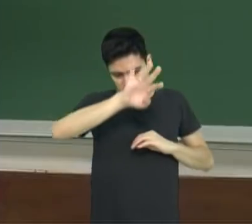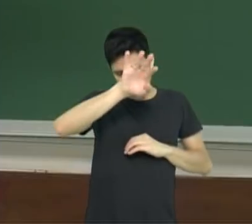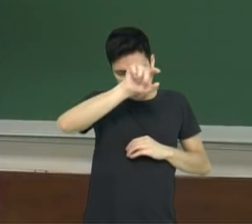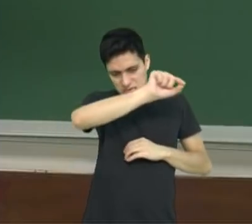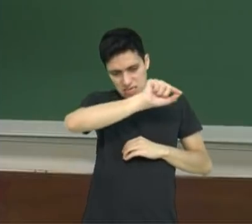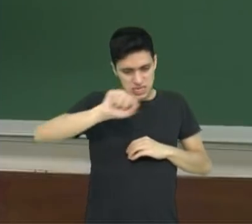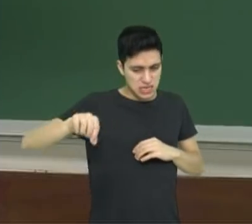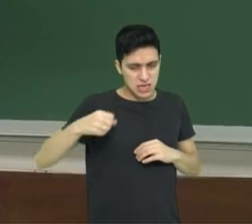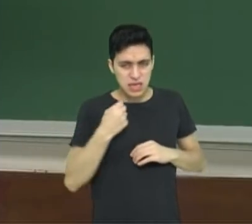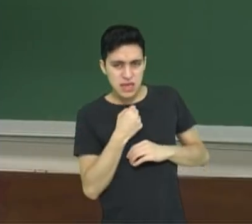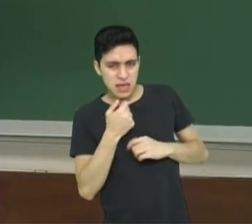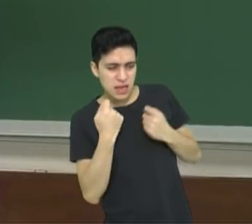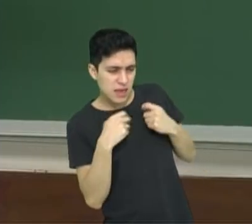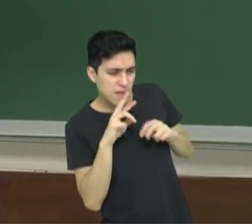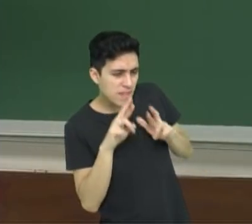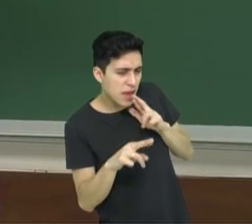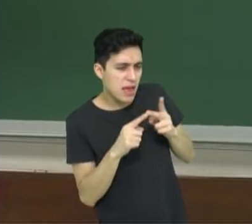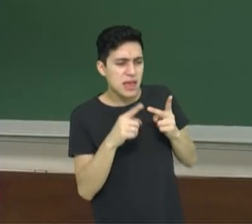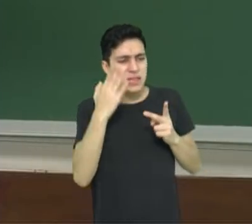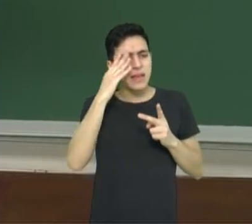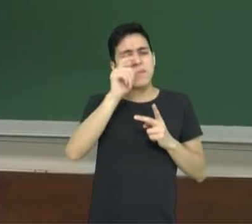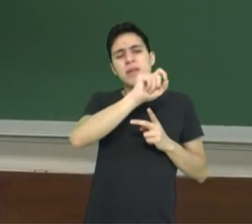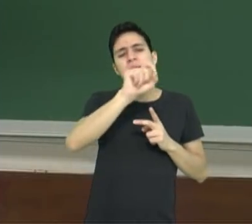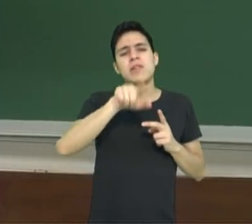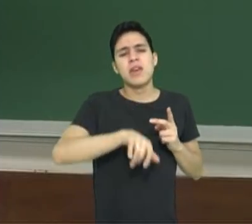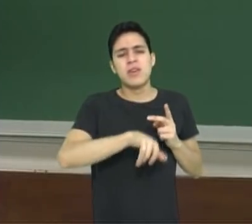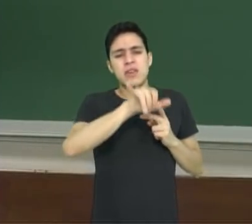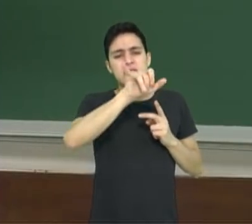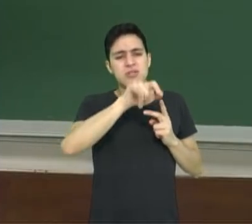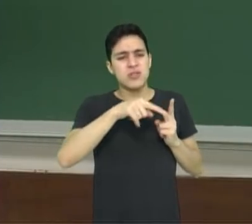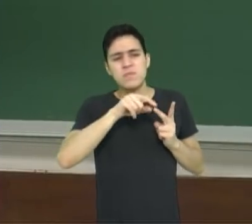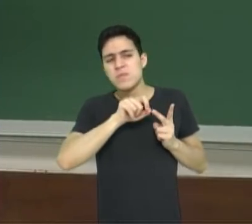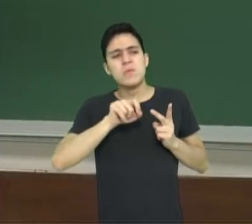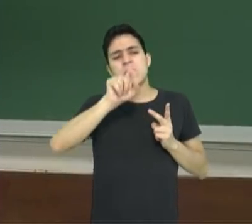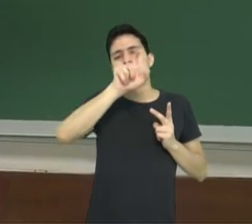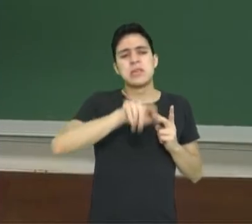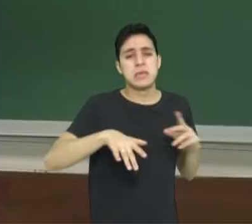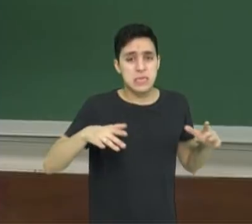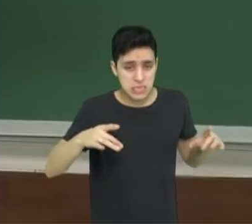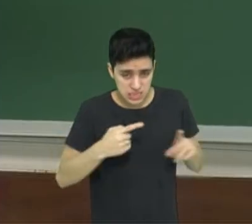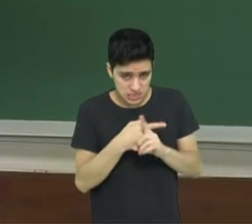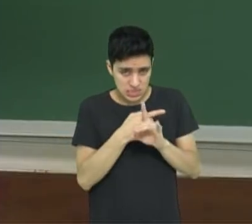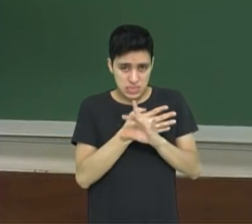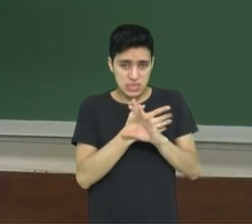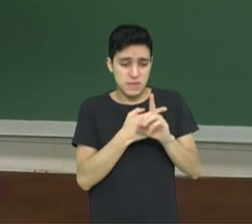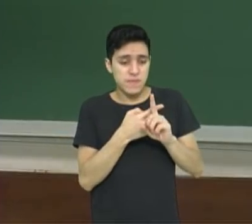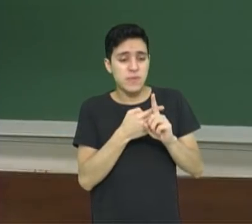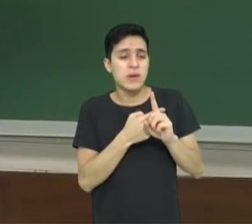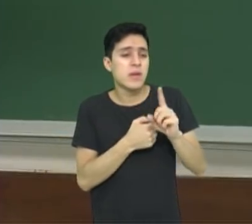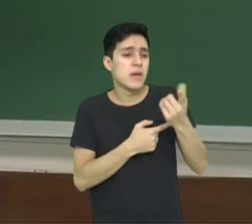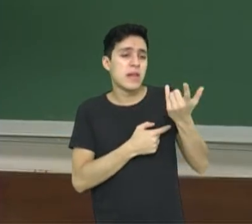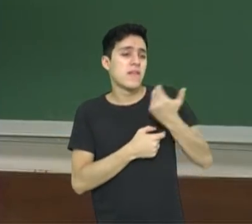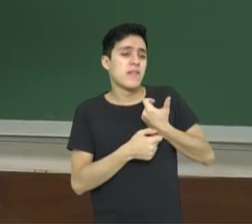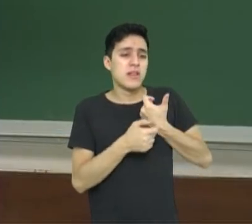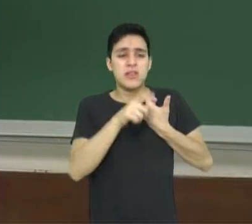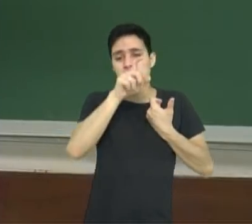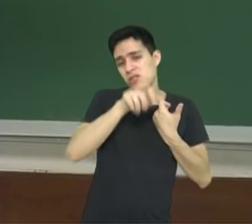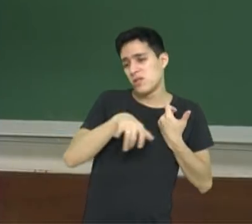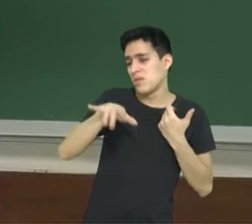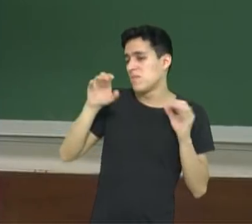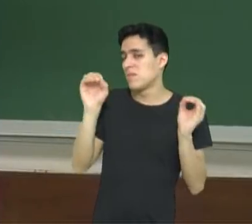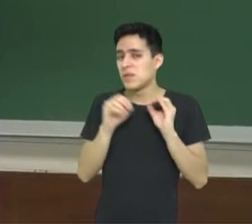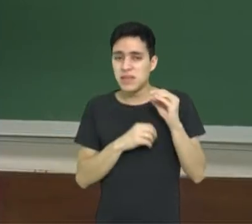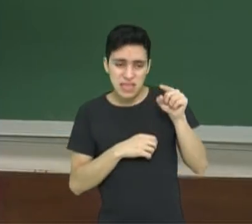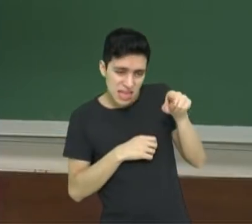você precisa resolver, determinar quem é x, determinar quem é y, porque o problema não quer nem x e nem y.